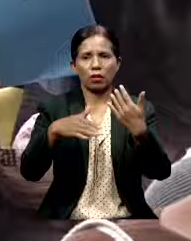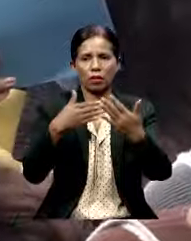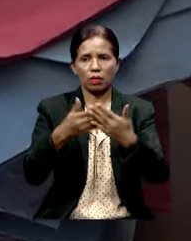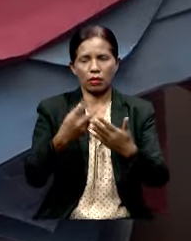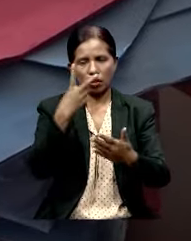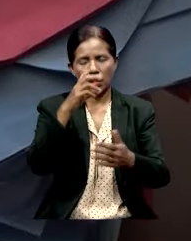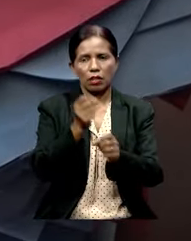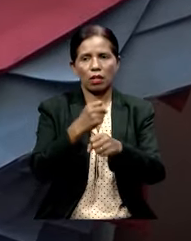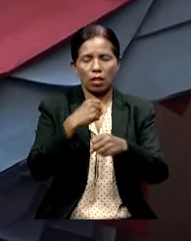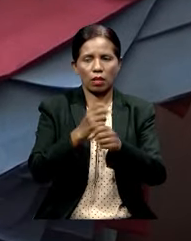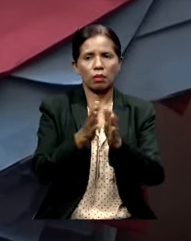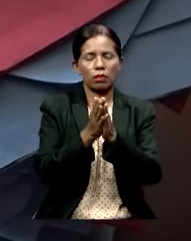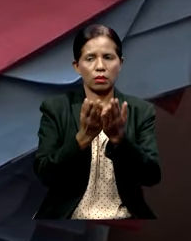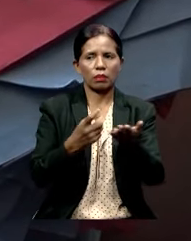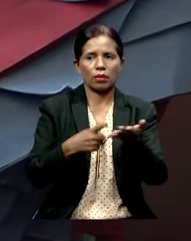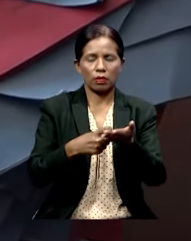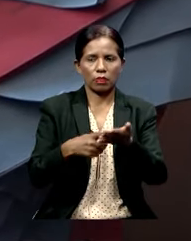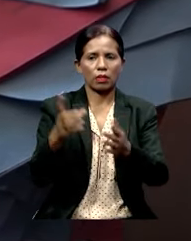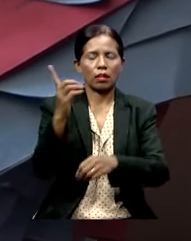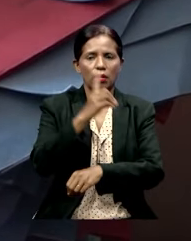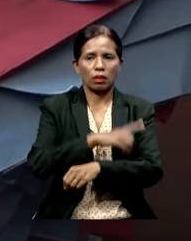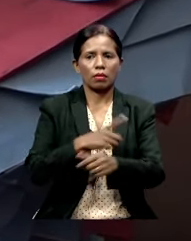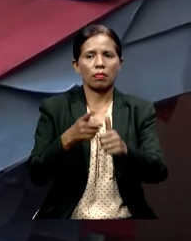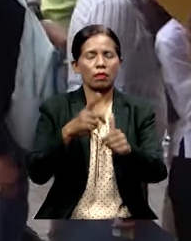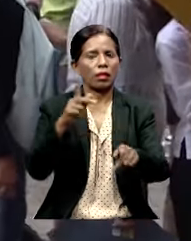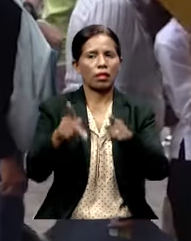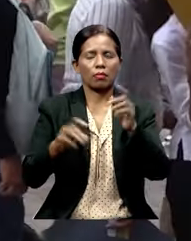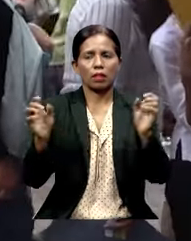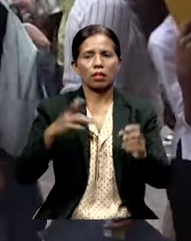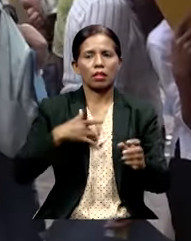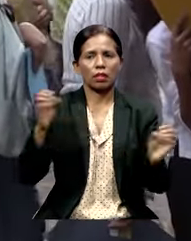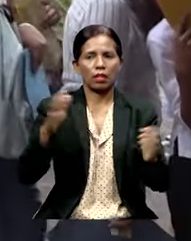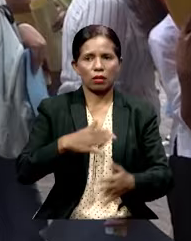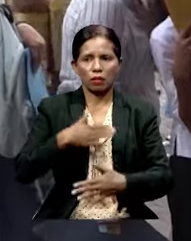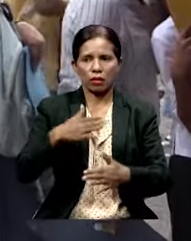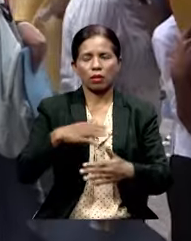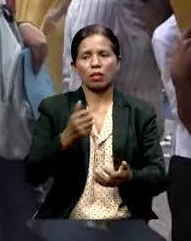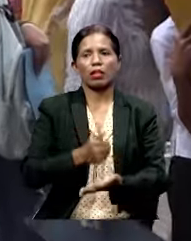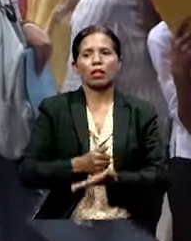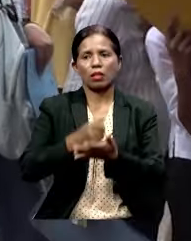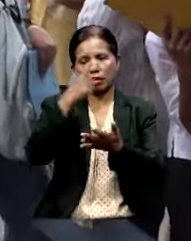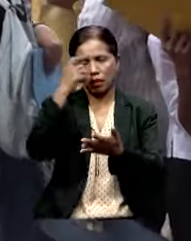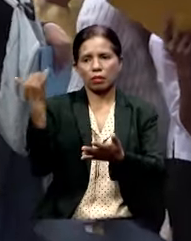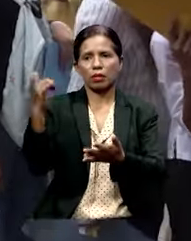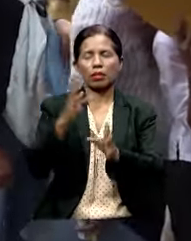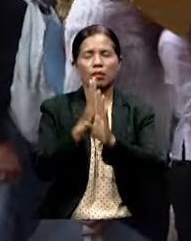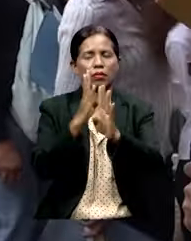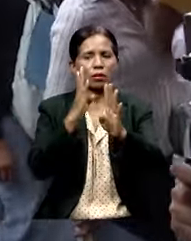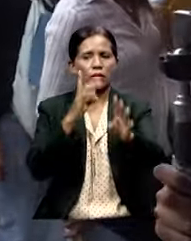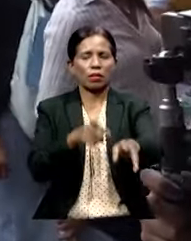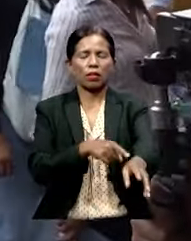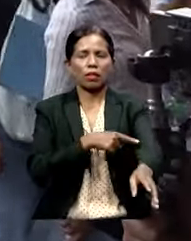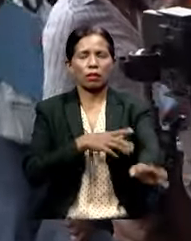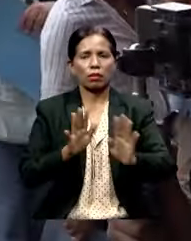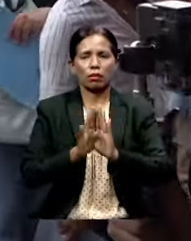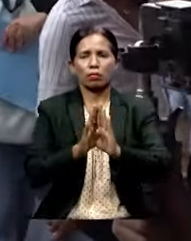trata passaporte no iha loron da huluk ne cidadão sira la satisfaz ho atendimento refere tamba sira tem que forma naruk no dudumalo